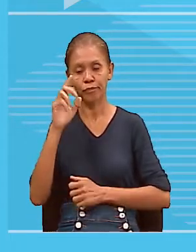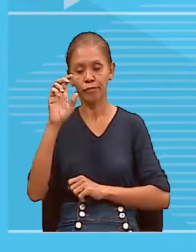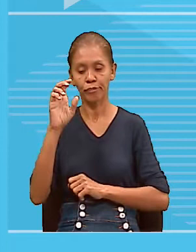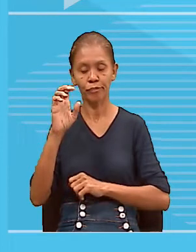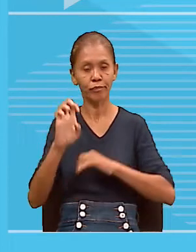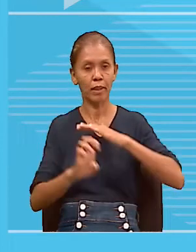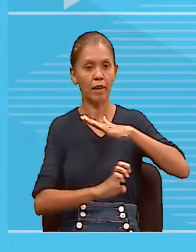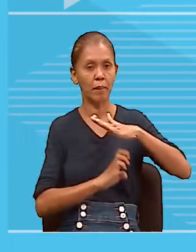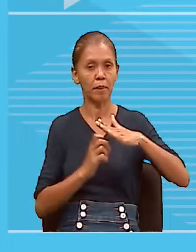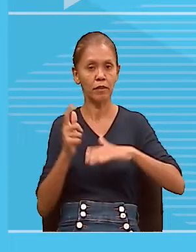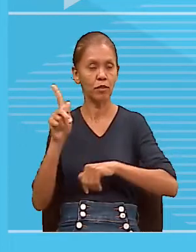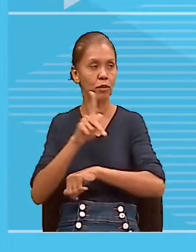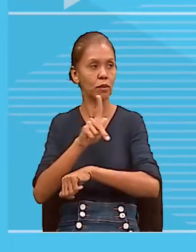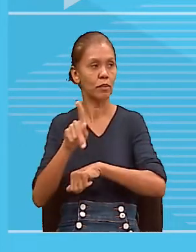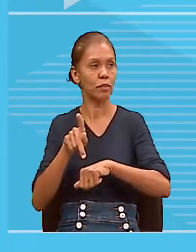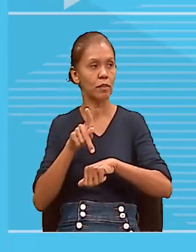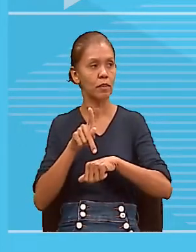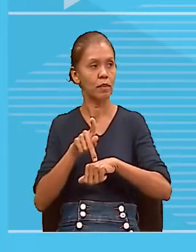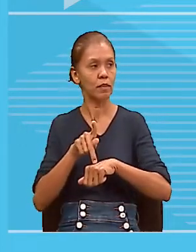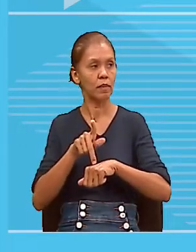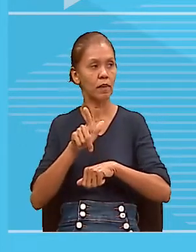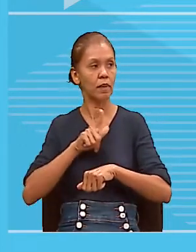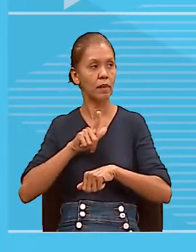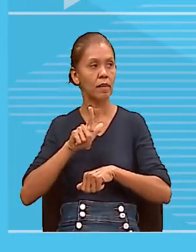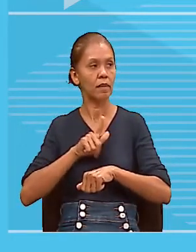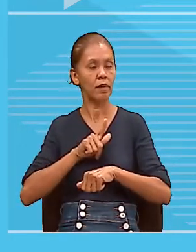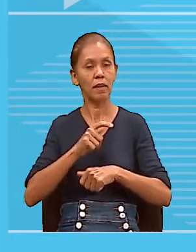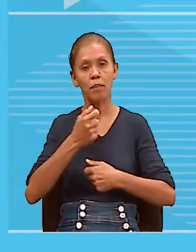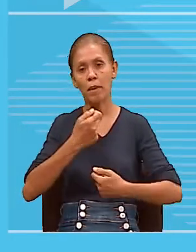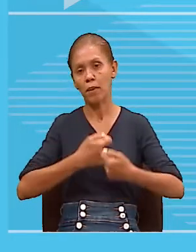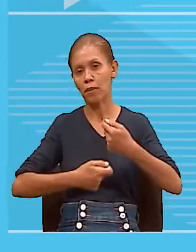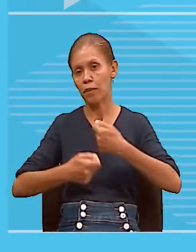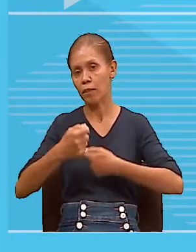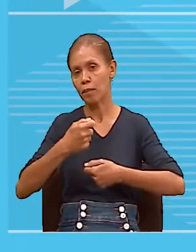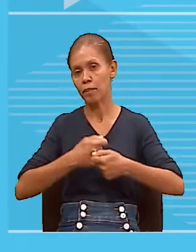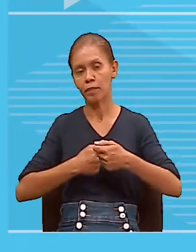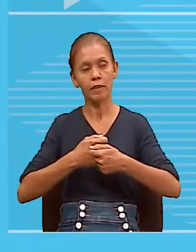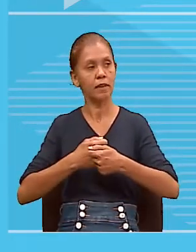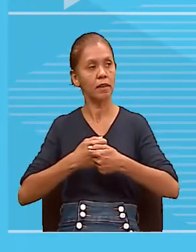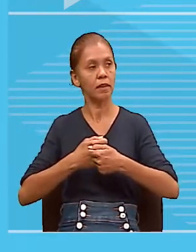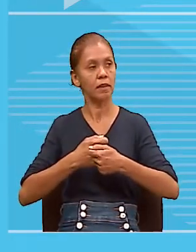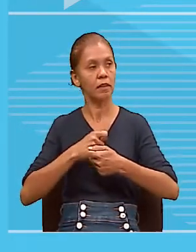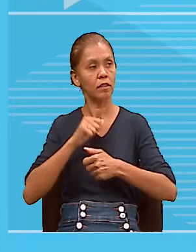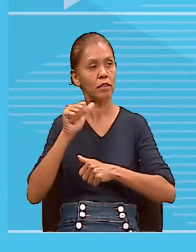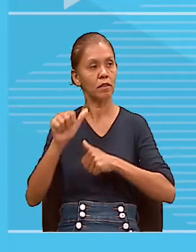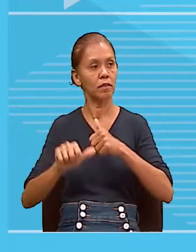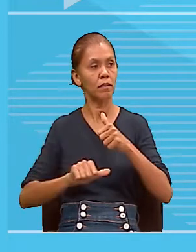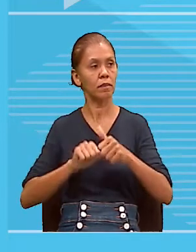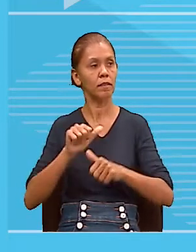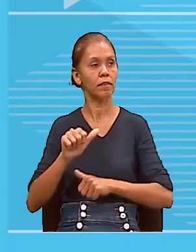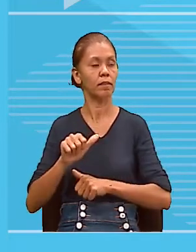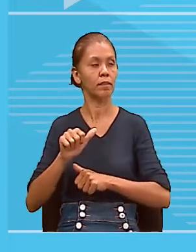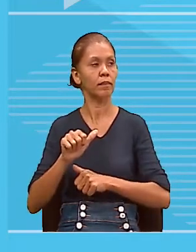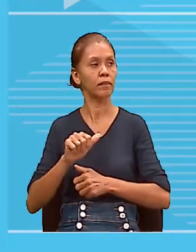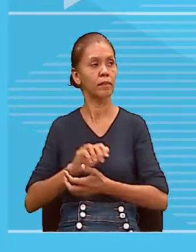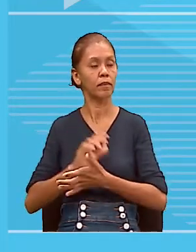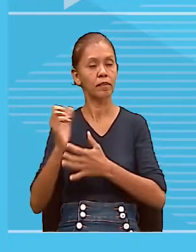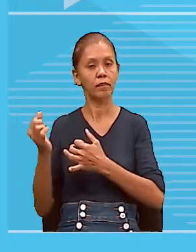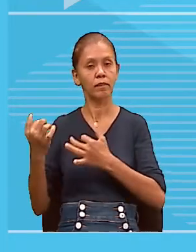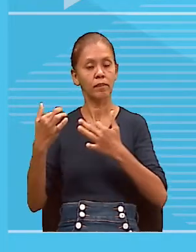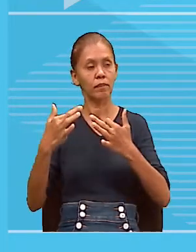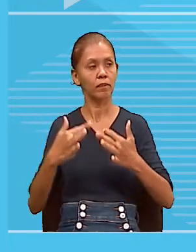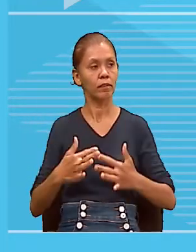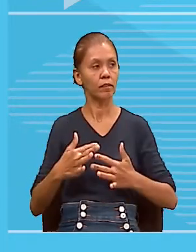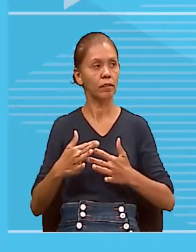uma internacionalização da economia brasileira com essas grandes empresas que eu tô colocando